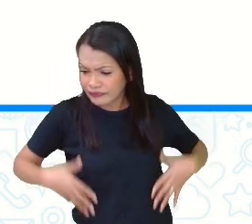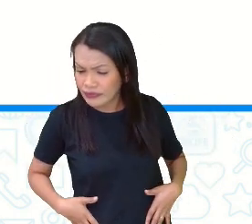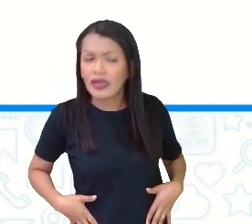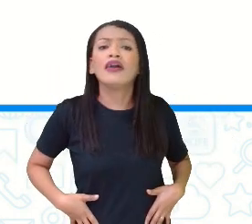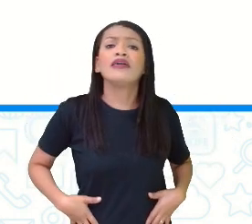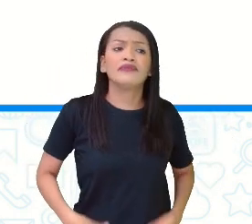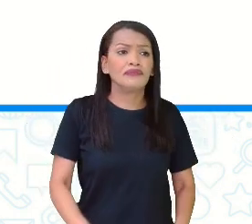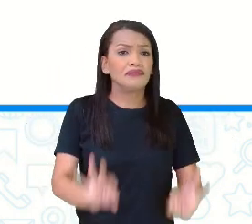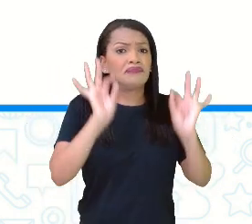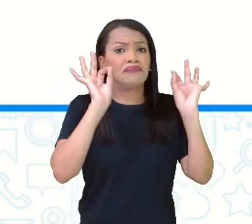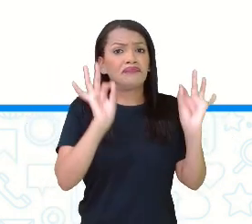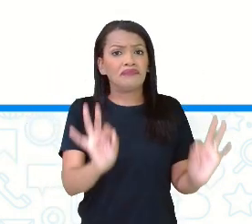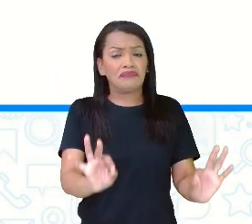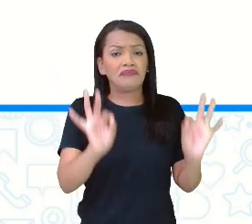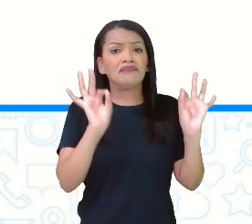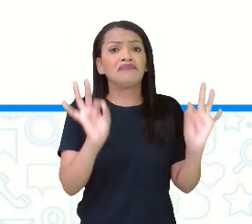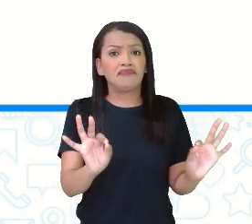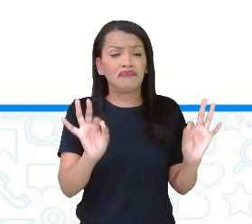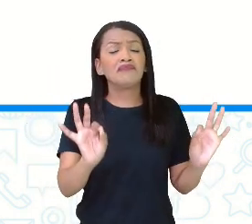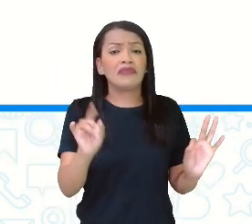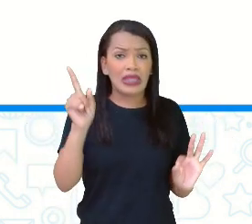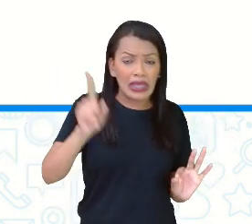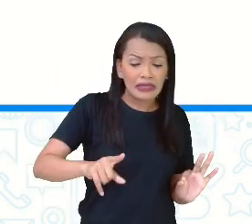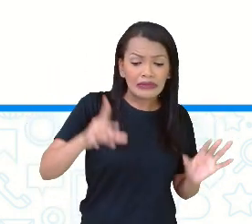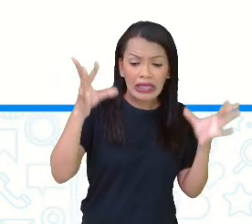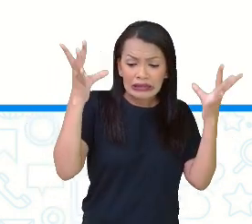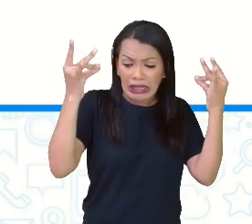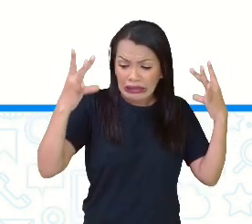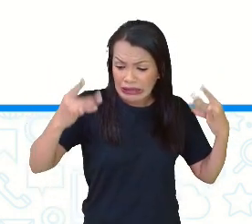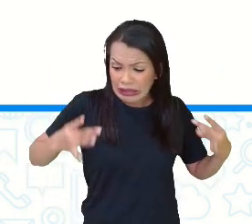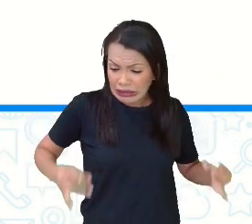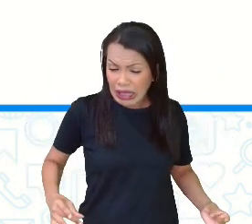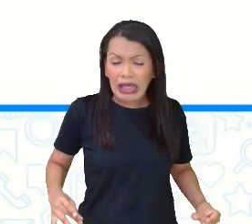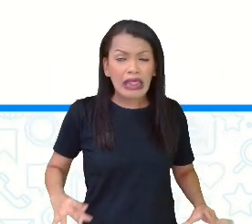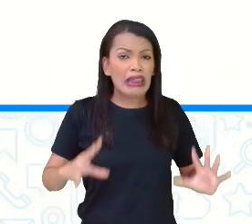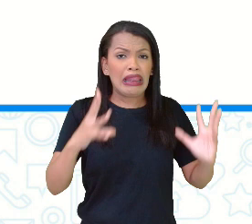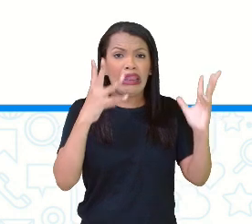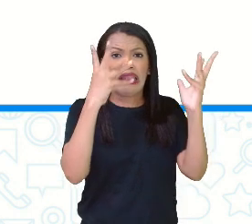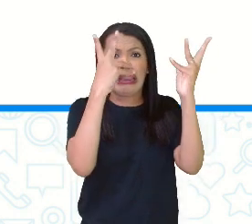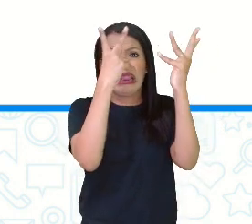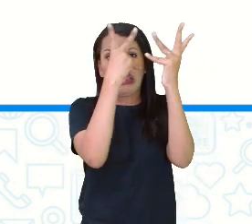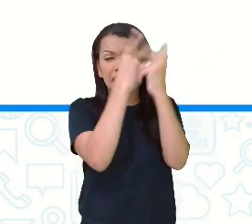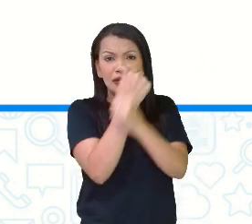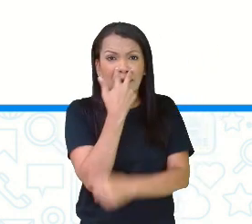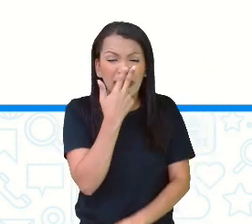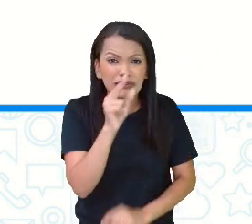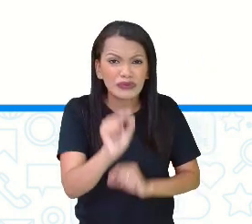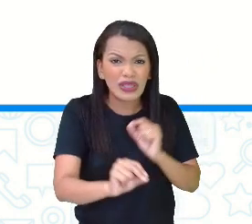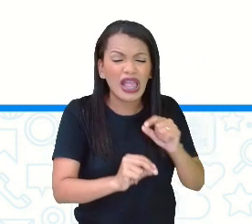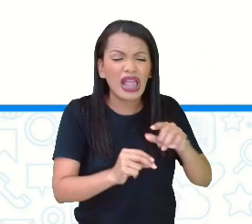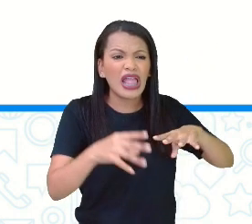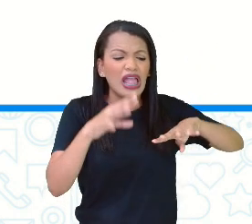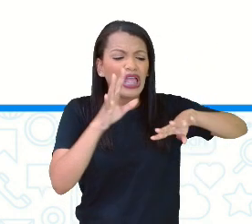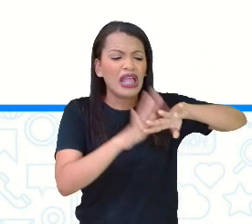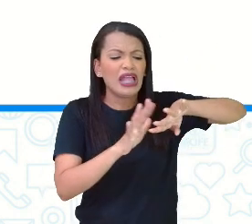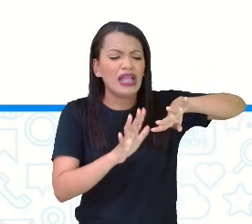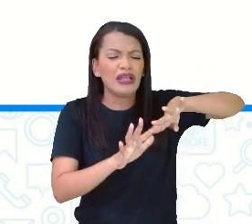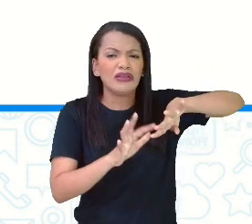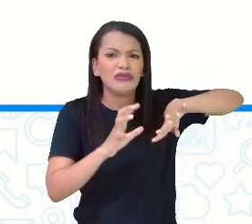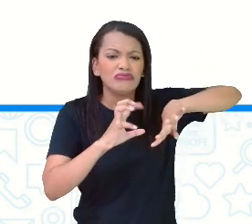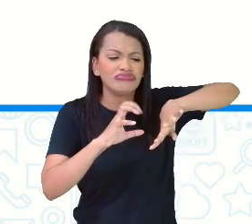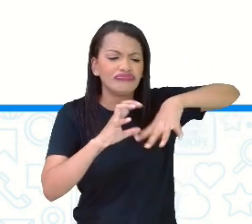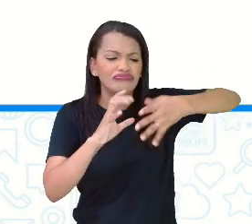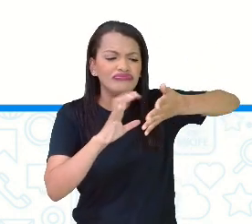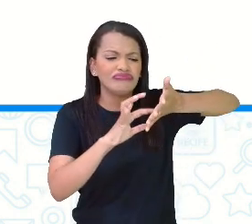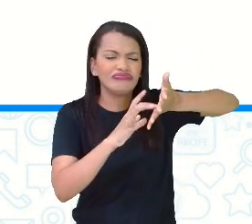Finalmente dignai-vos a examinar o manto. Estas peças pesam tanto quanto uma teia de aranha. Quem as usar, mal sentirá